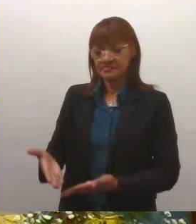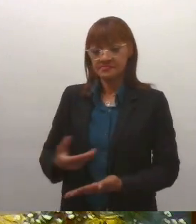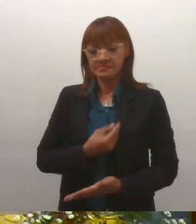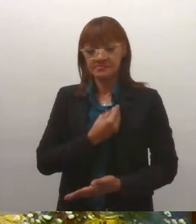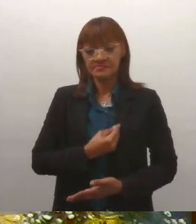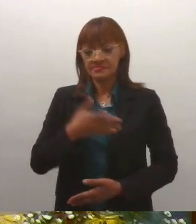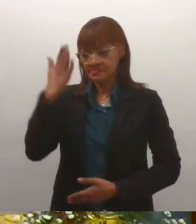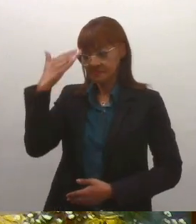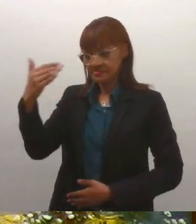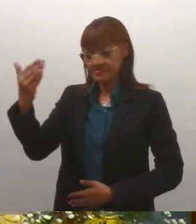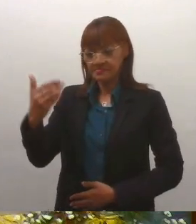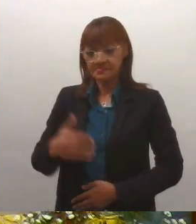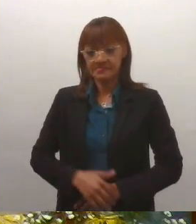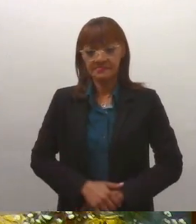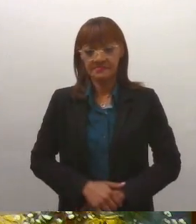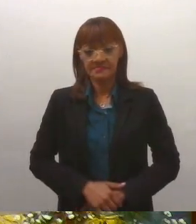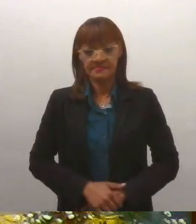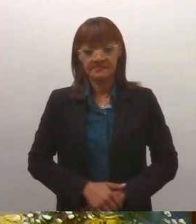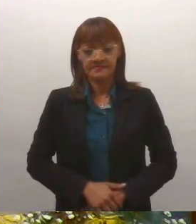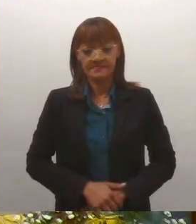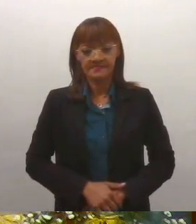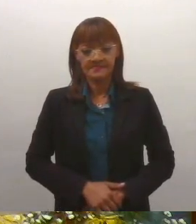senhor presidente, encerrado.